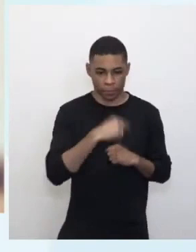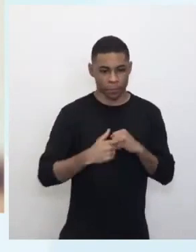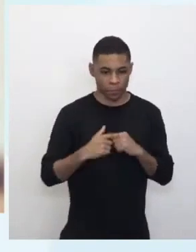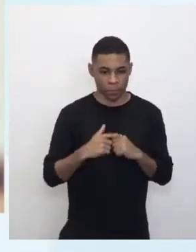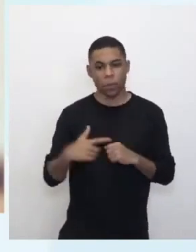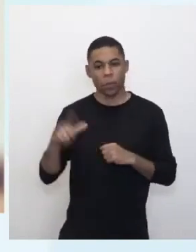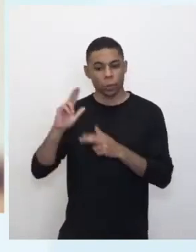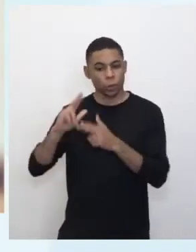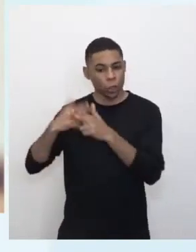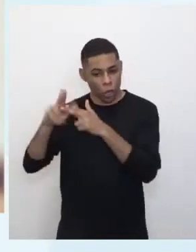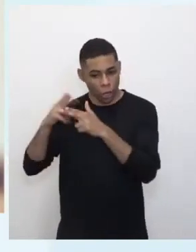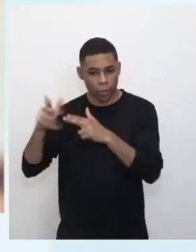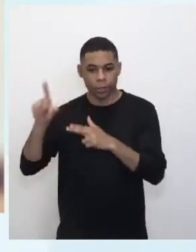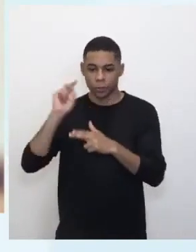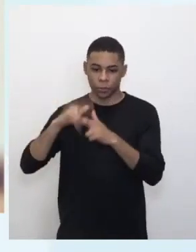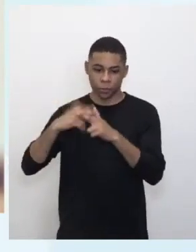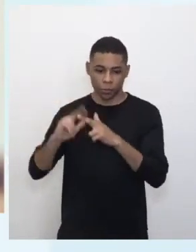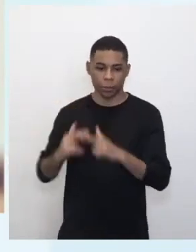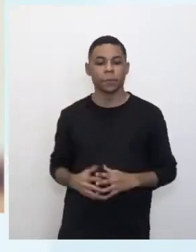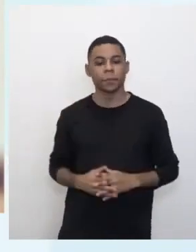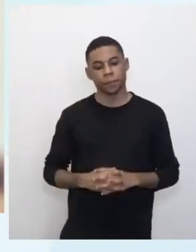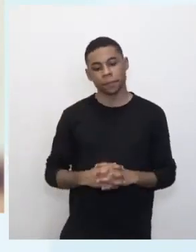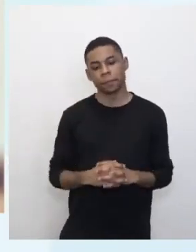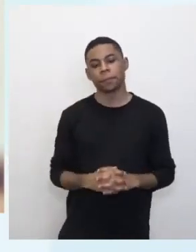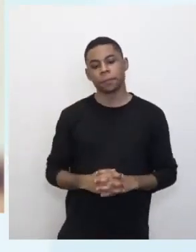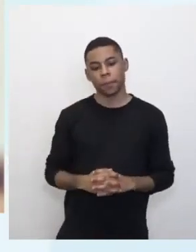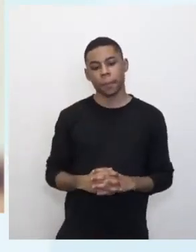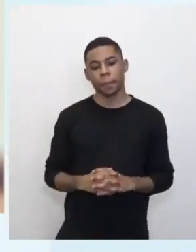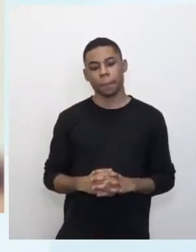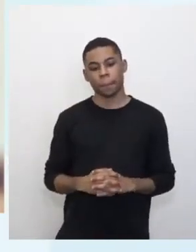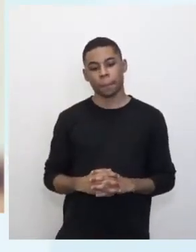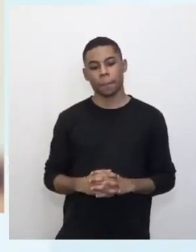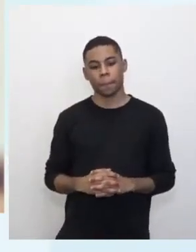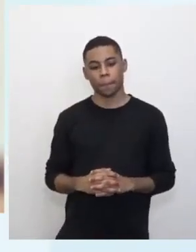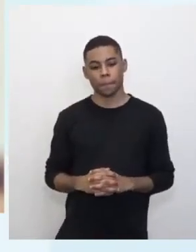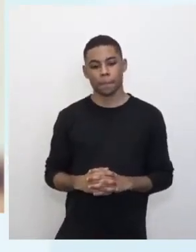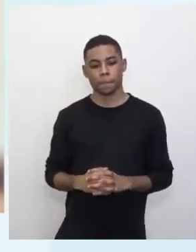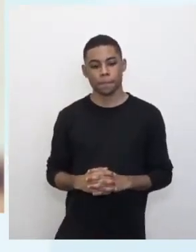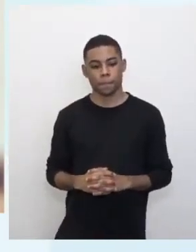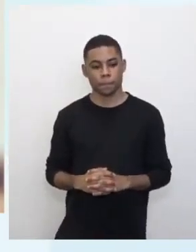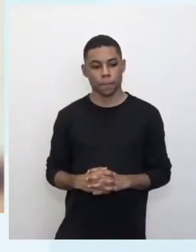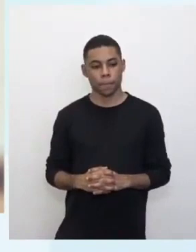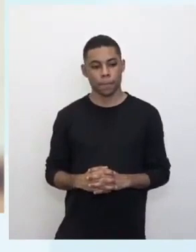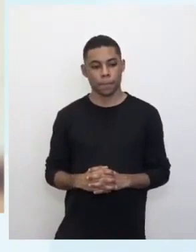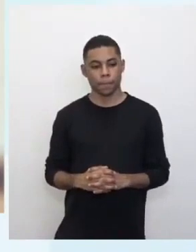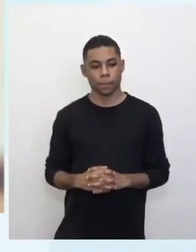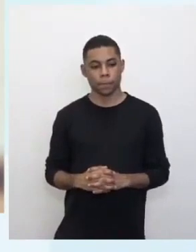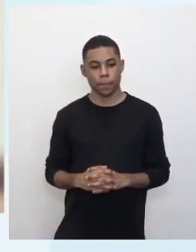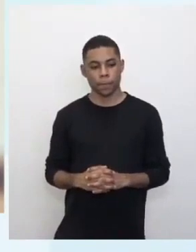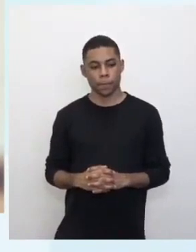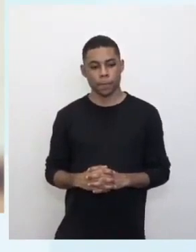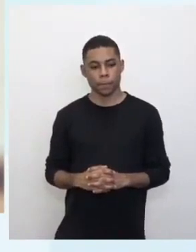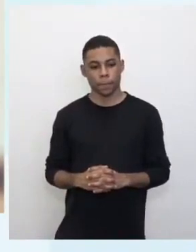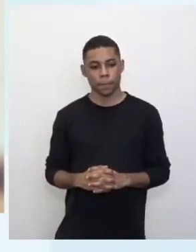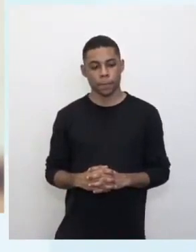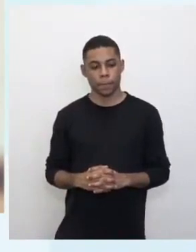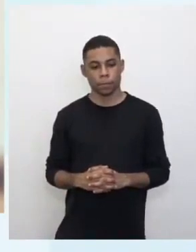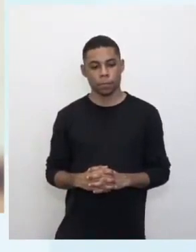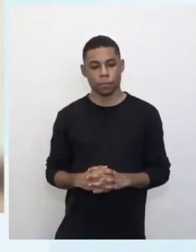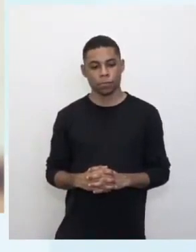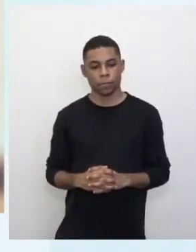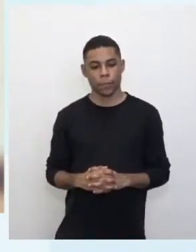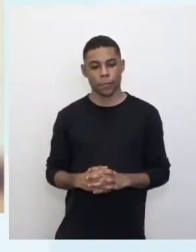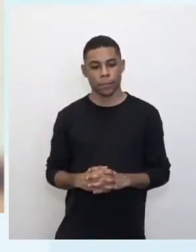chocolate. Na segunda a gente tem um sorvete de massa aí de chocolate, um ice cream cone, né, que a gente chama o sorvete de